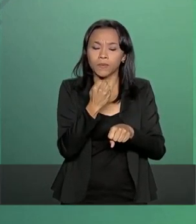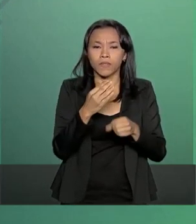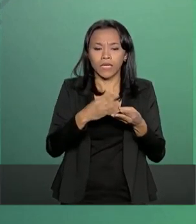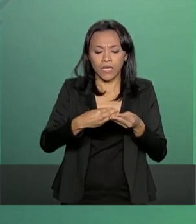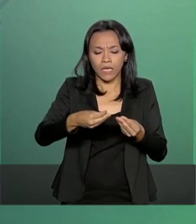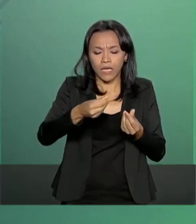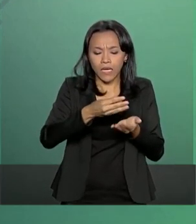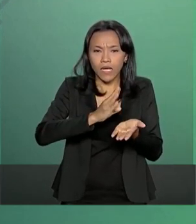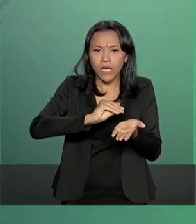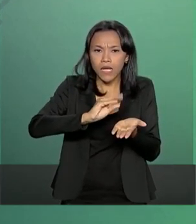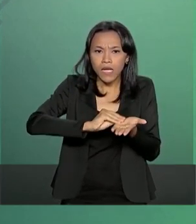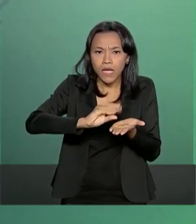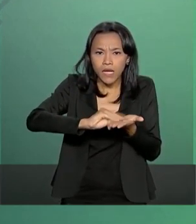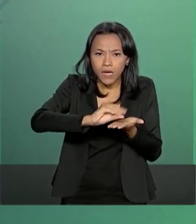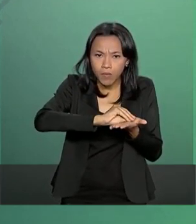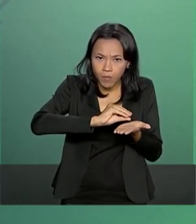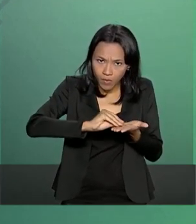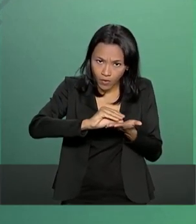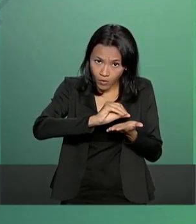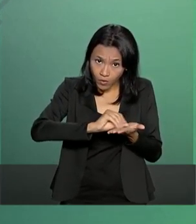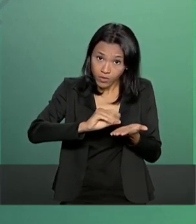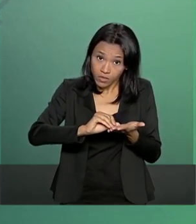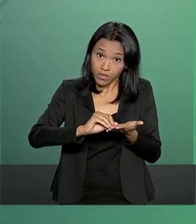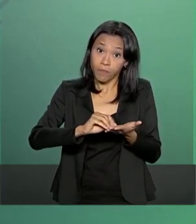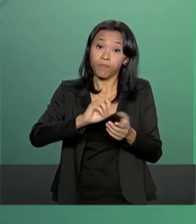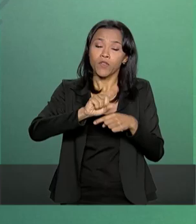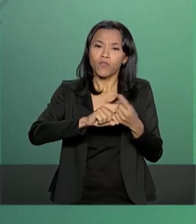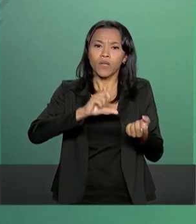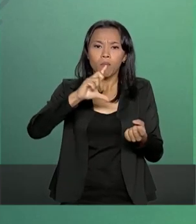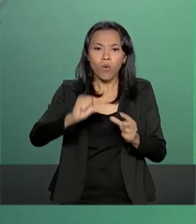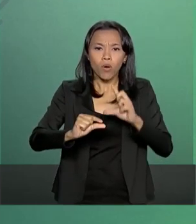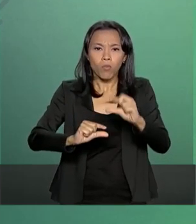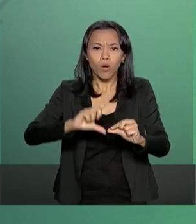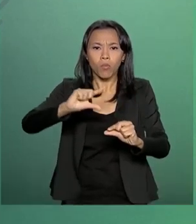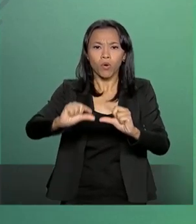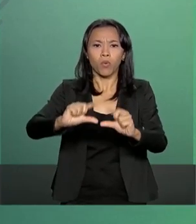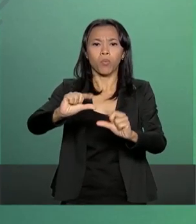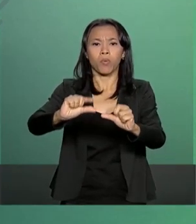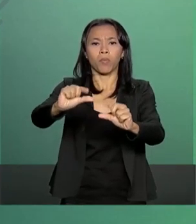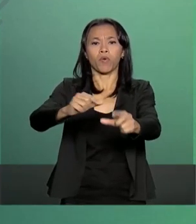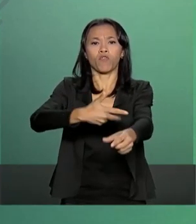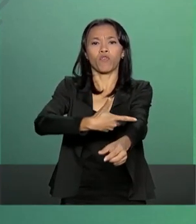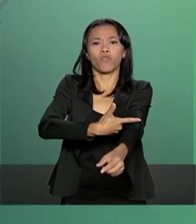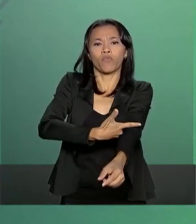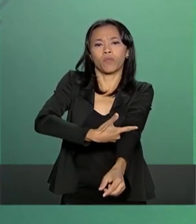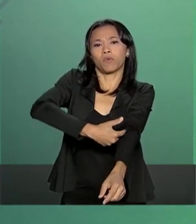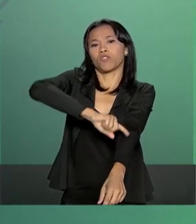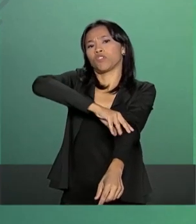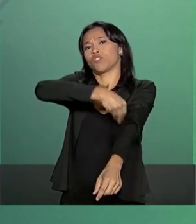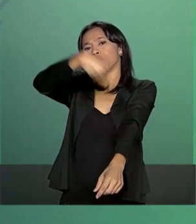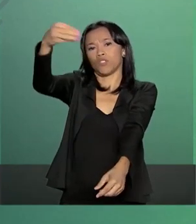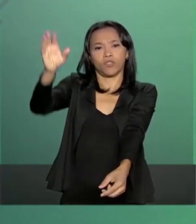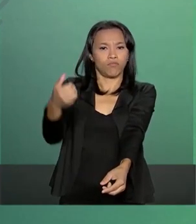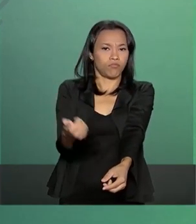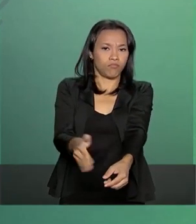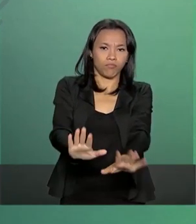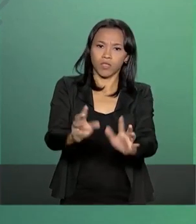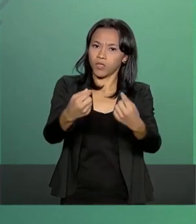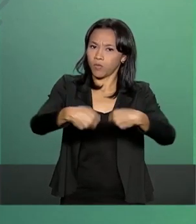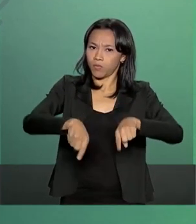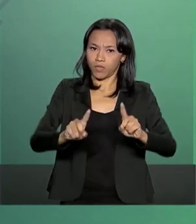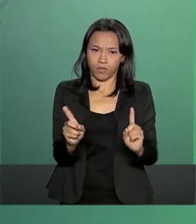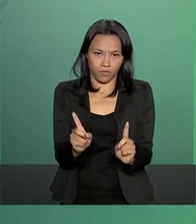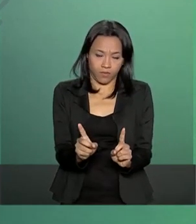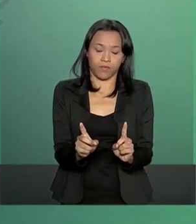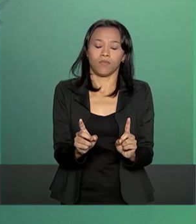parenteral foi sendo reduzida gradativamente até sua suspensão em 11 de fevereiro,